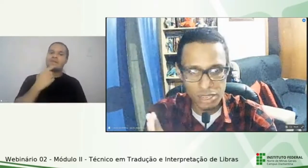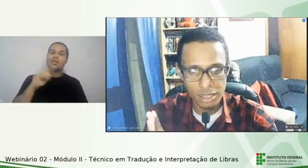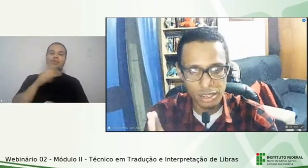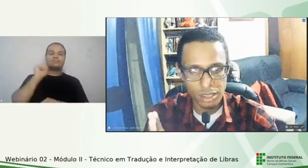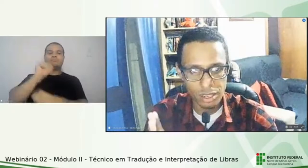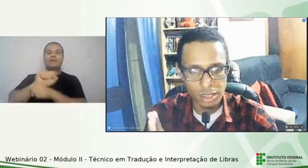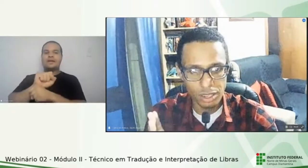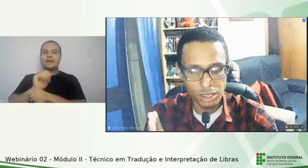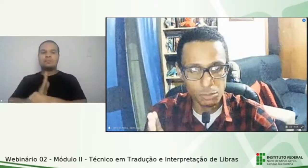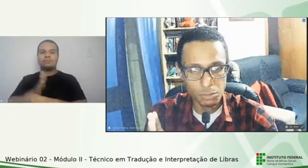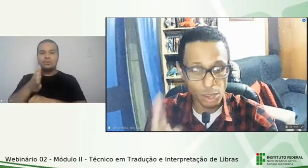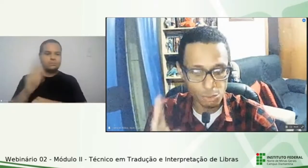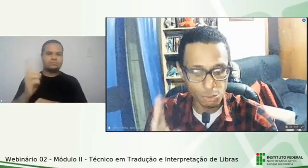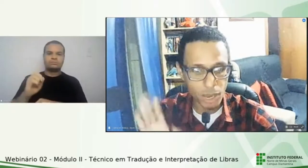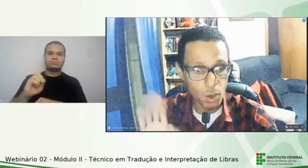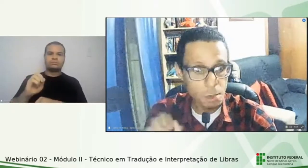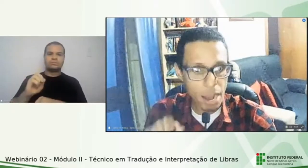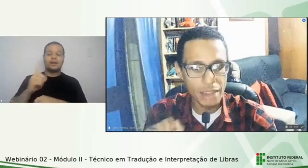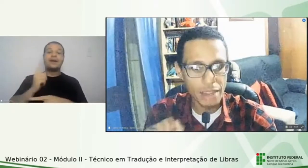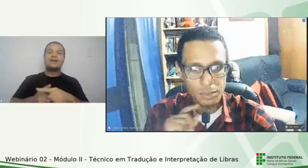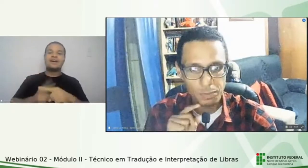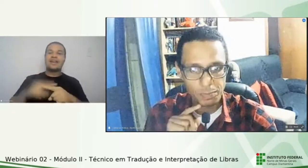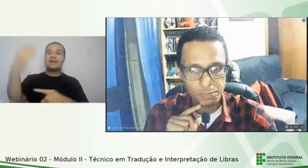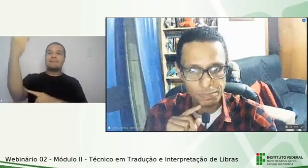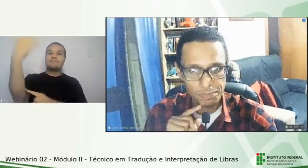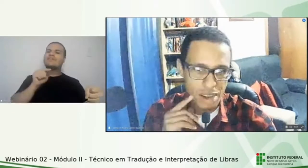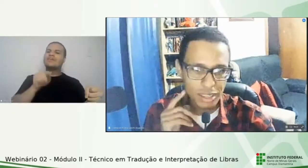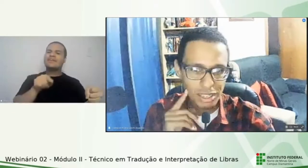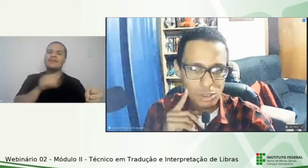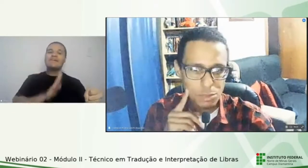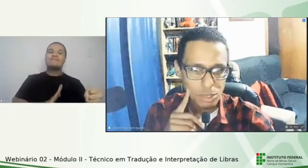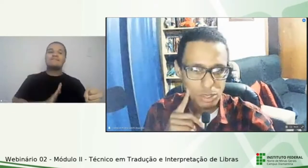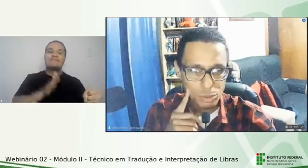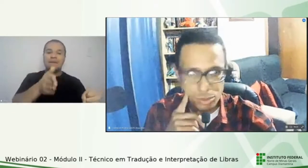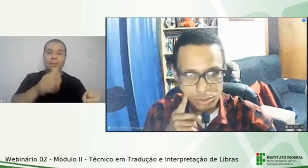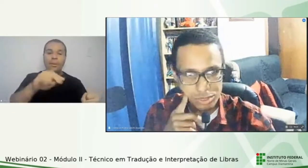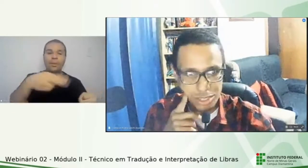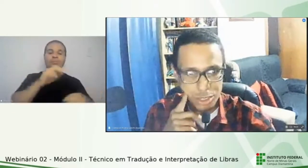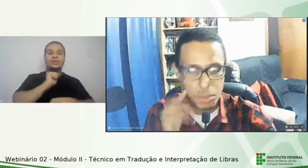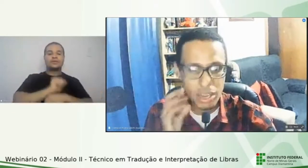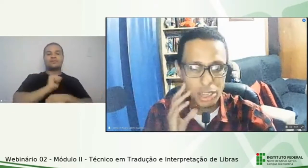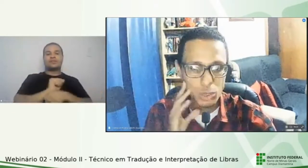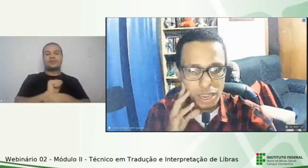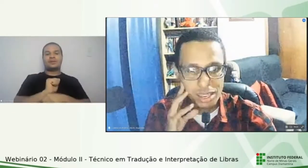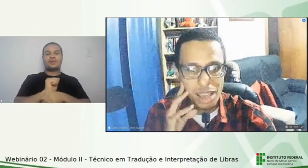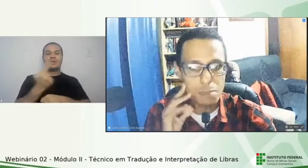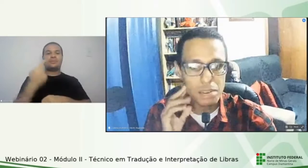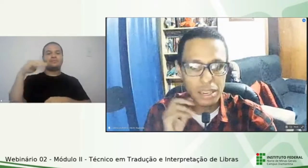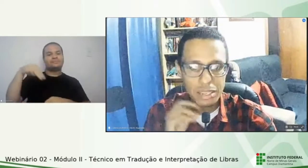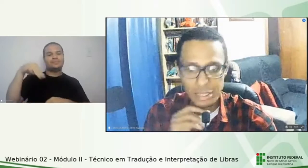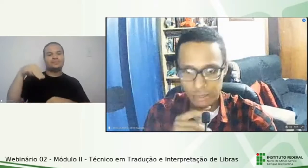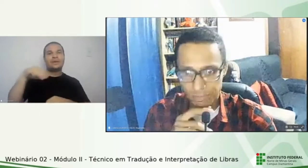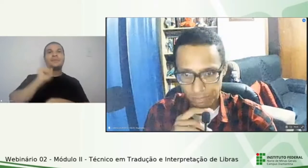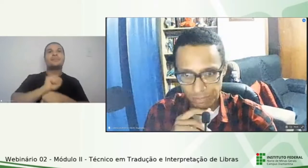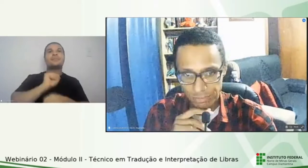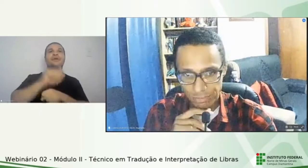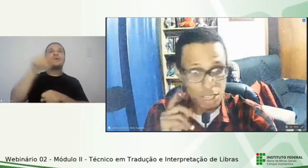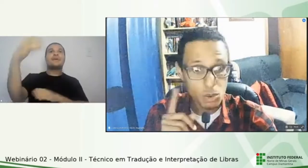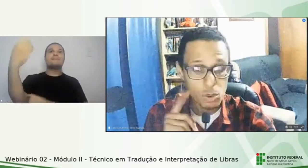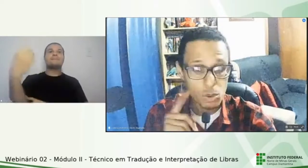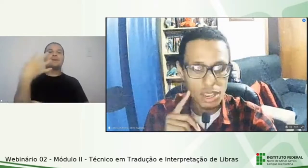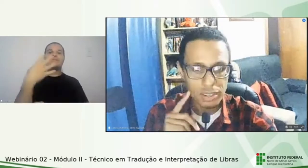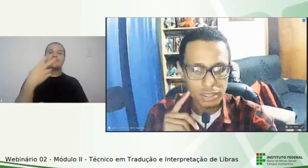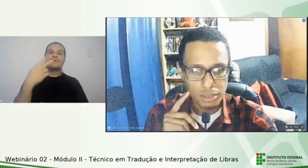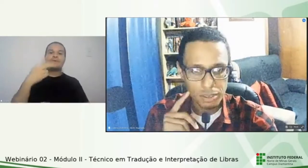a via. Porque o vermelho é pare. Anda ali 1 minuto esperando ele abrir.